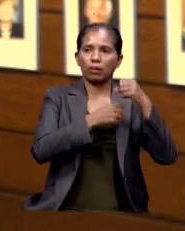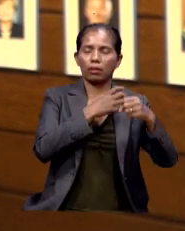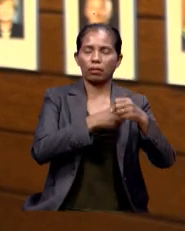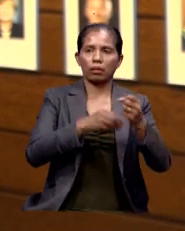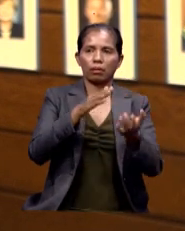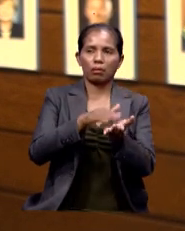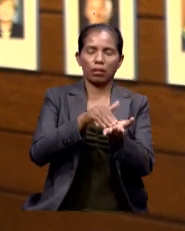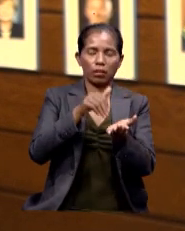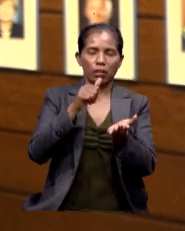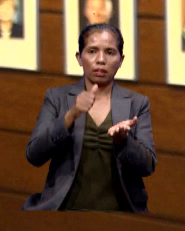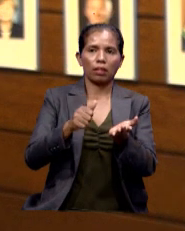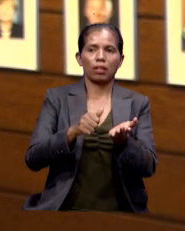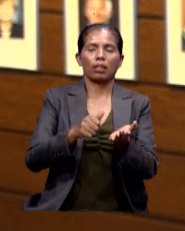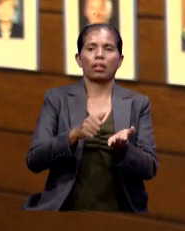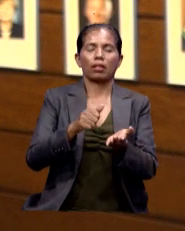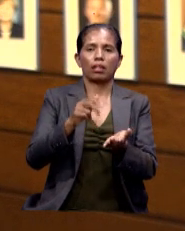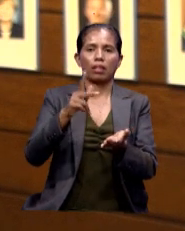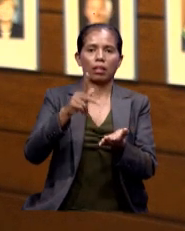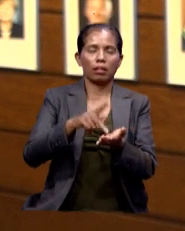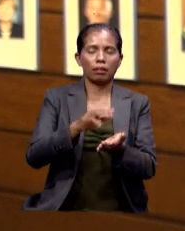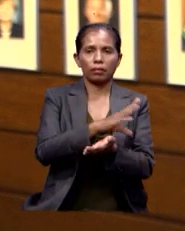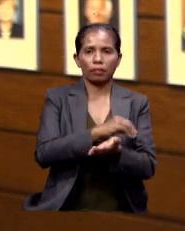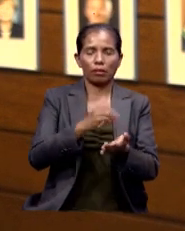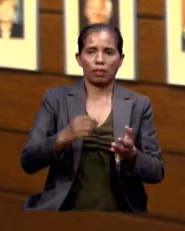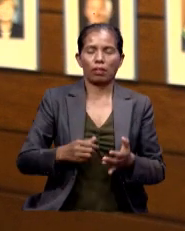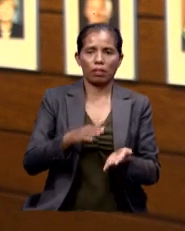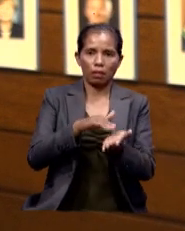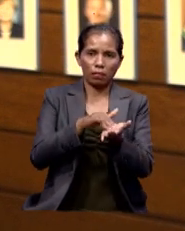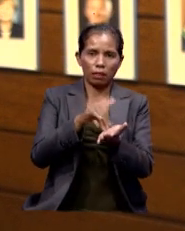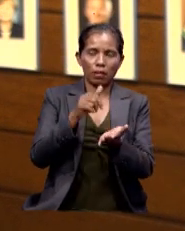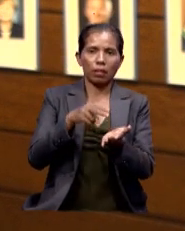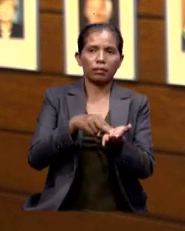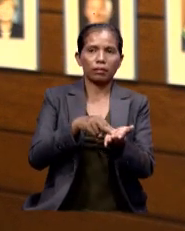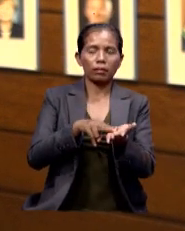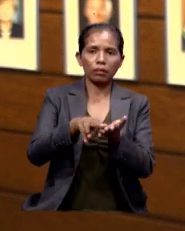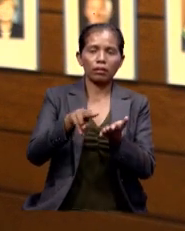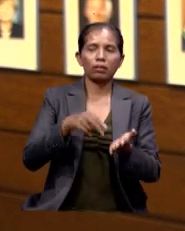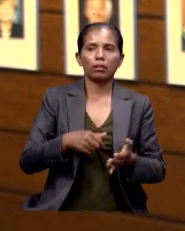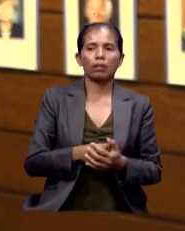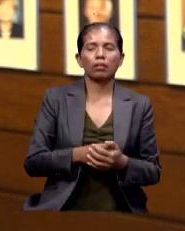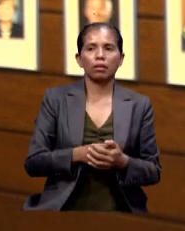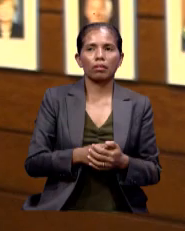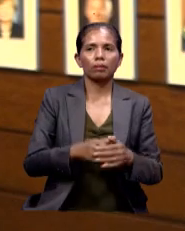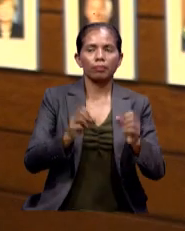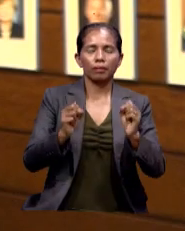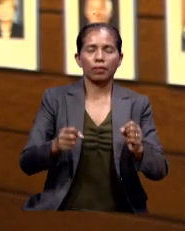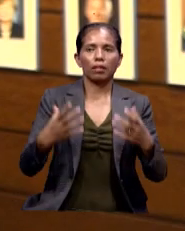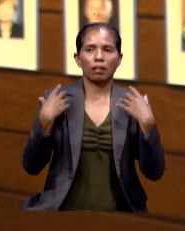manteiga, queijo, iogurtes. Né, componentes importantes né, para reforçar a